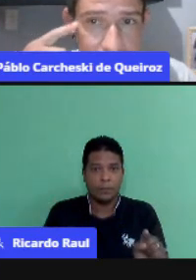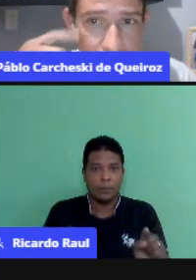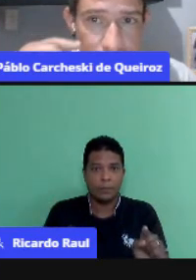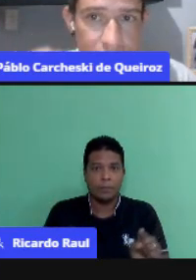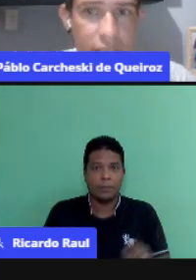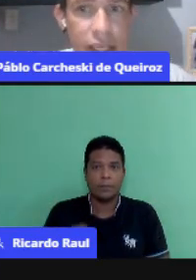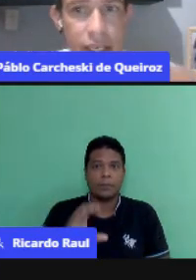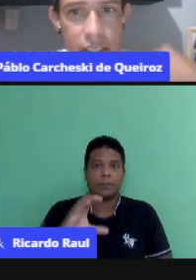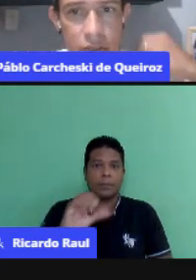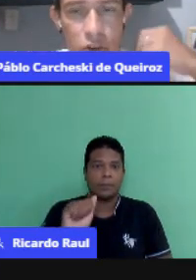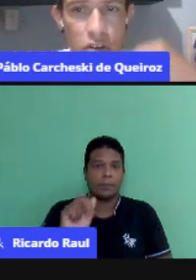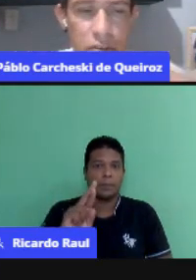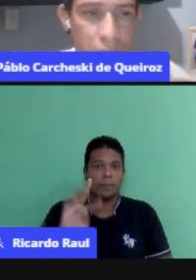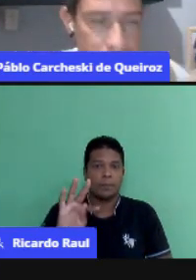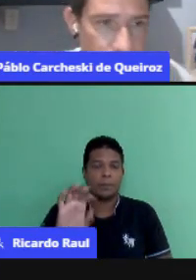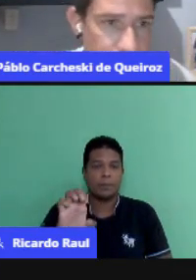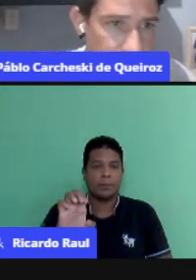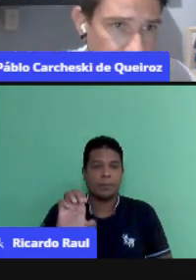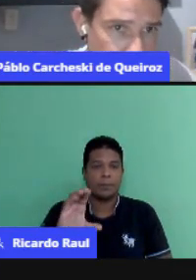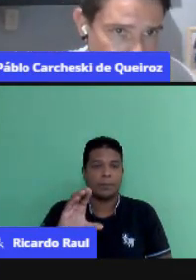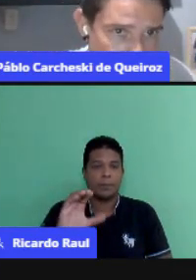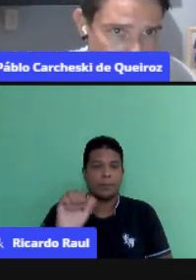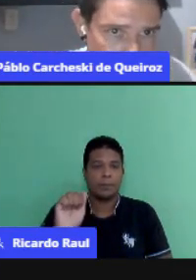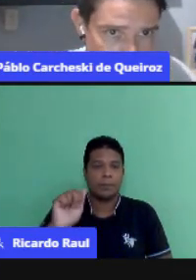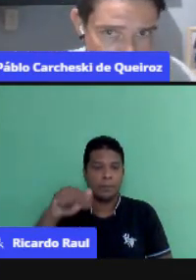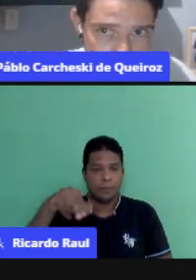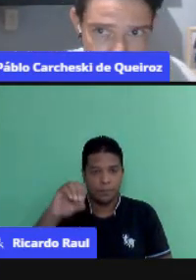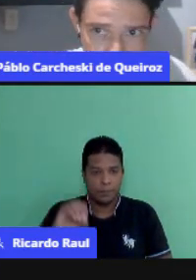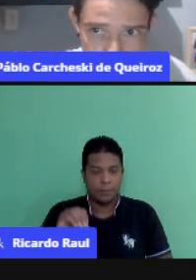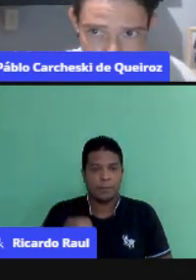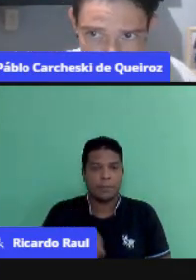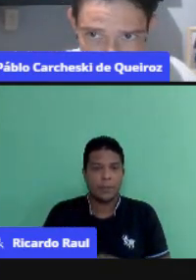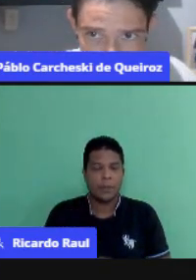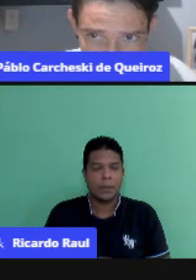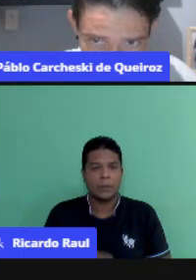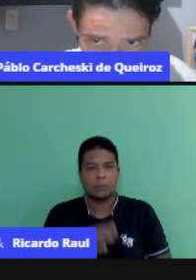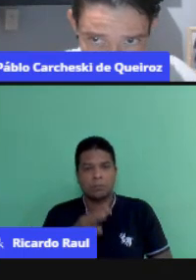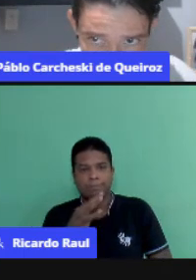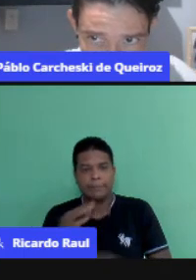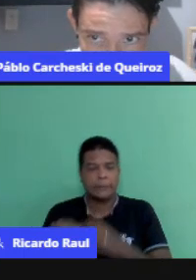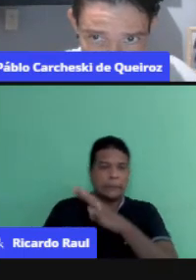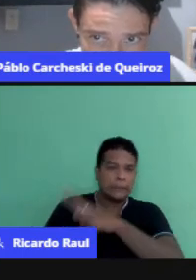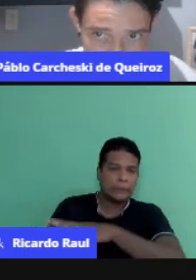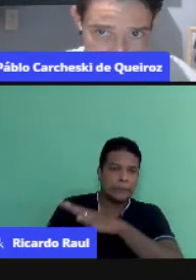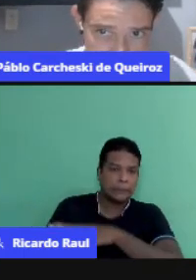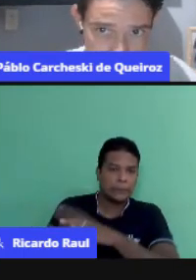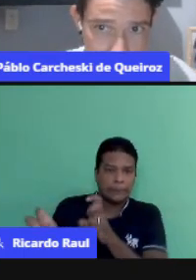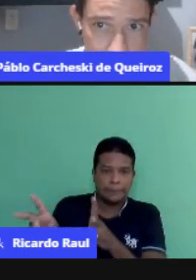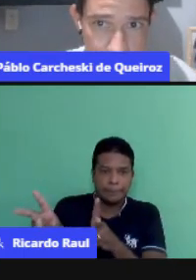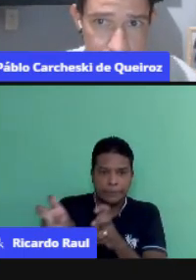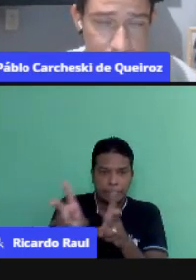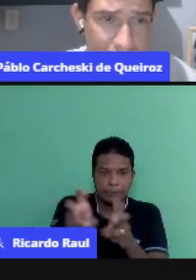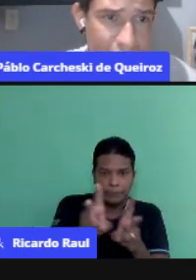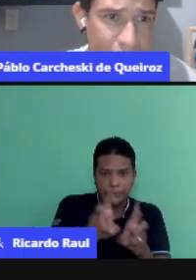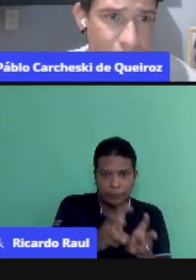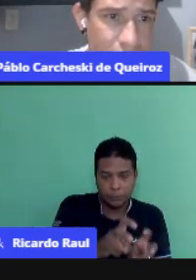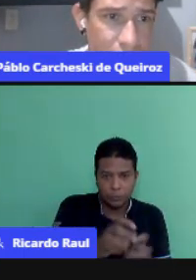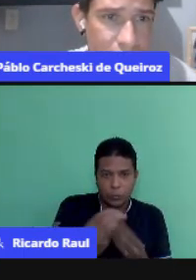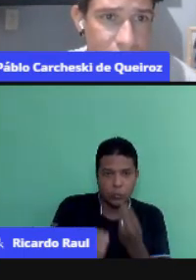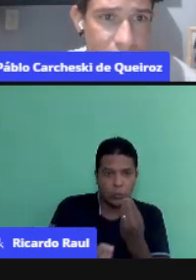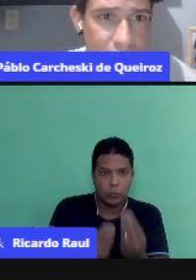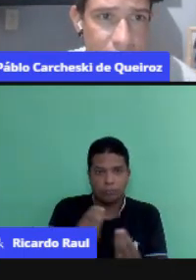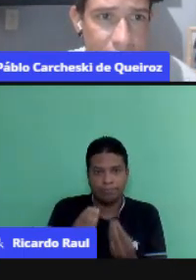essa habilidade talvez é a que envolve mais conhecimentos aí, matemáticos, né? Então, a gente tem que identificar a natureza,